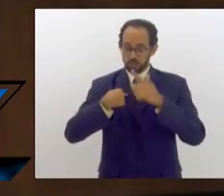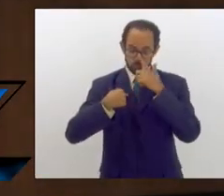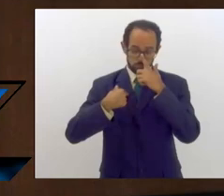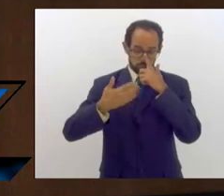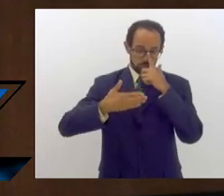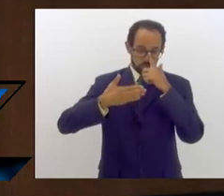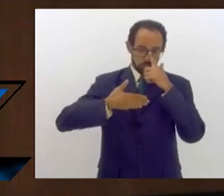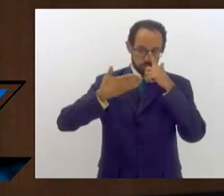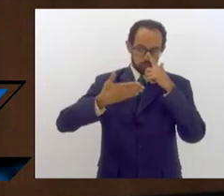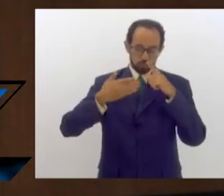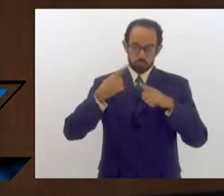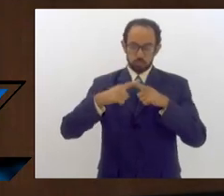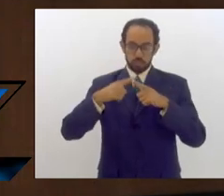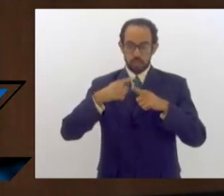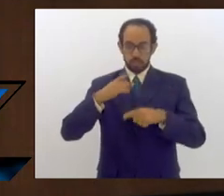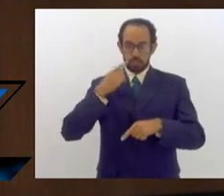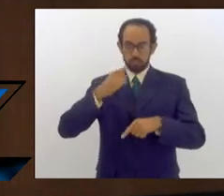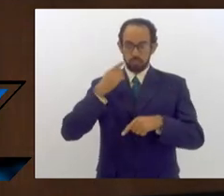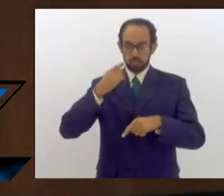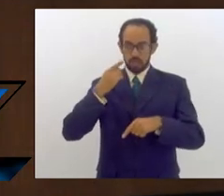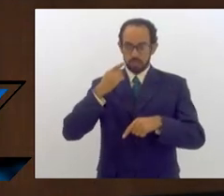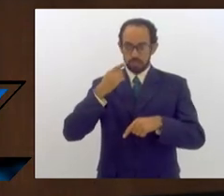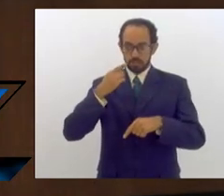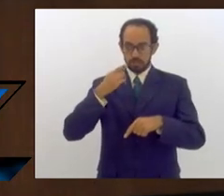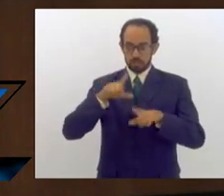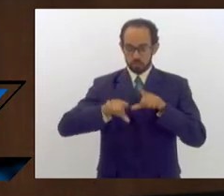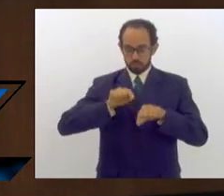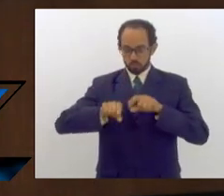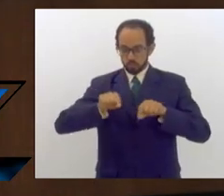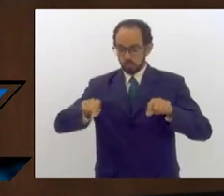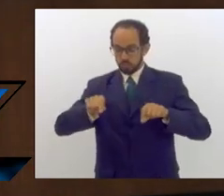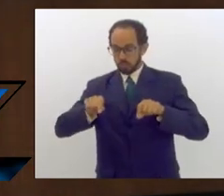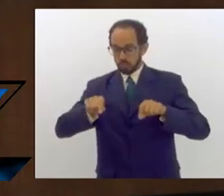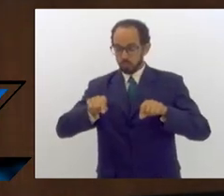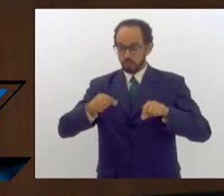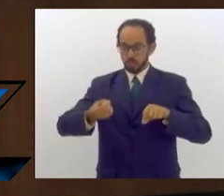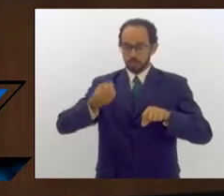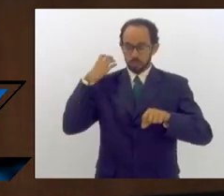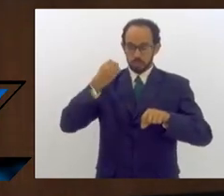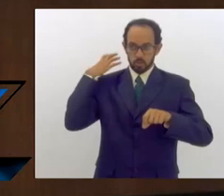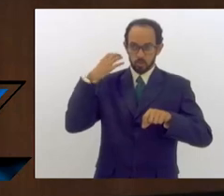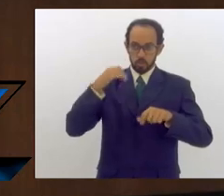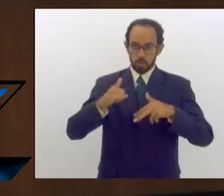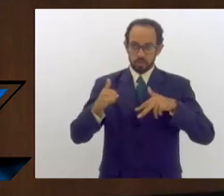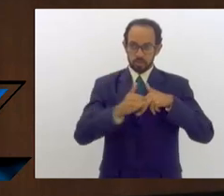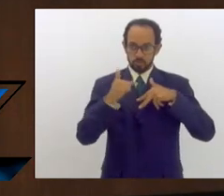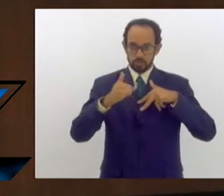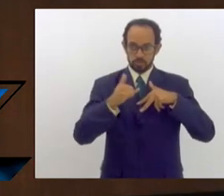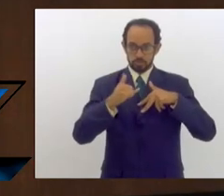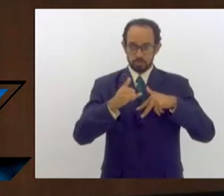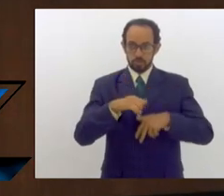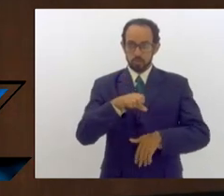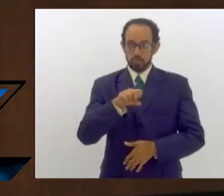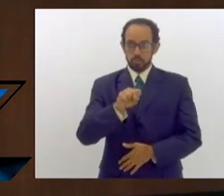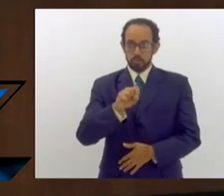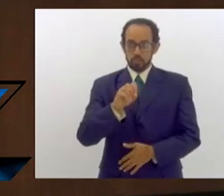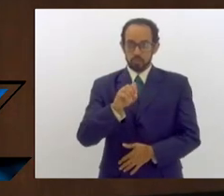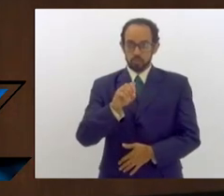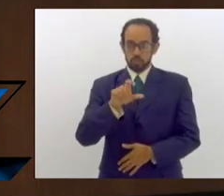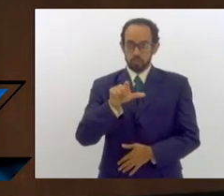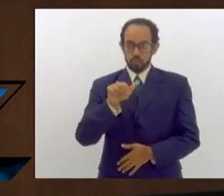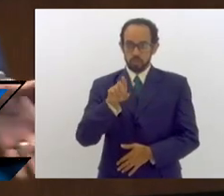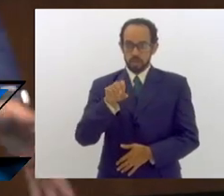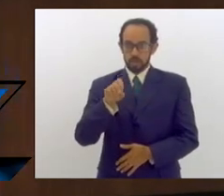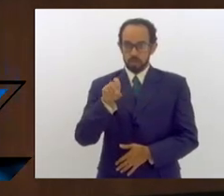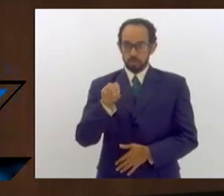a deputada seletivamente ignorou dentre as vítimas o soldado Mário kosel filho